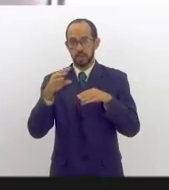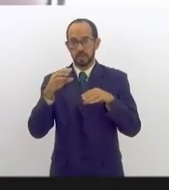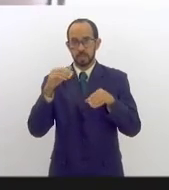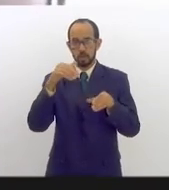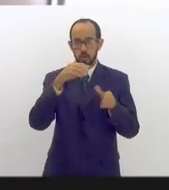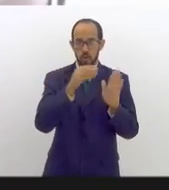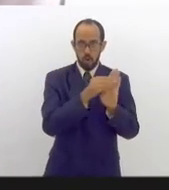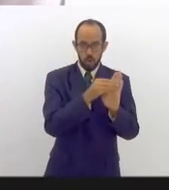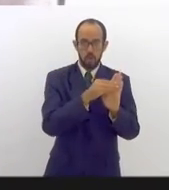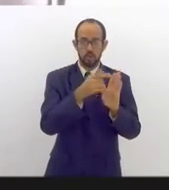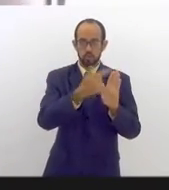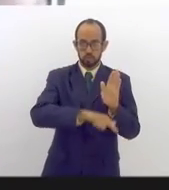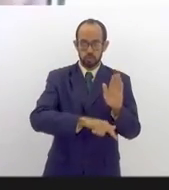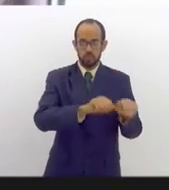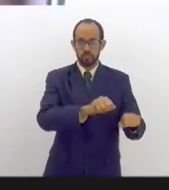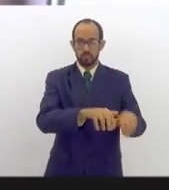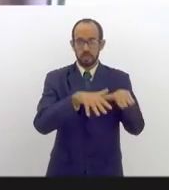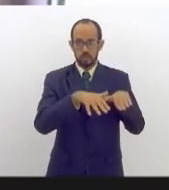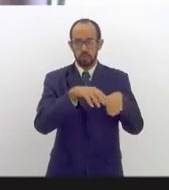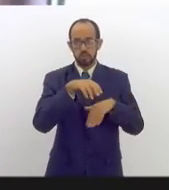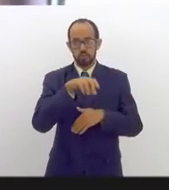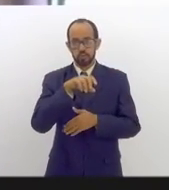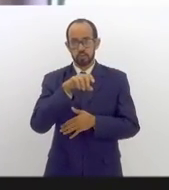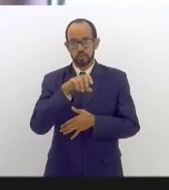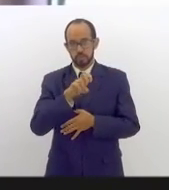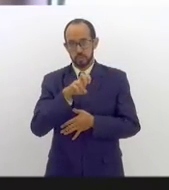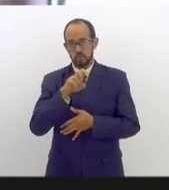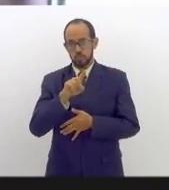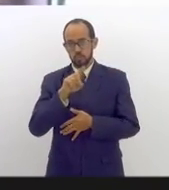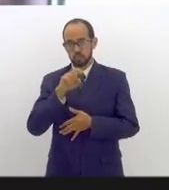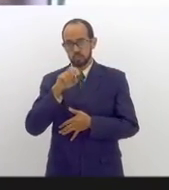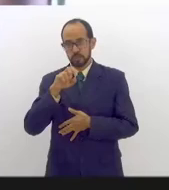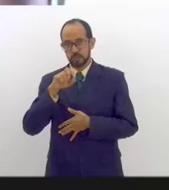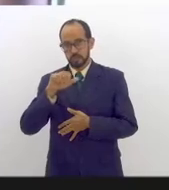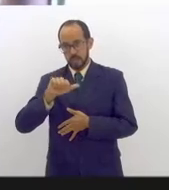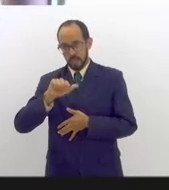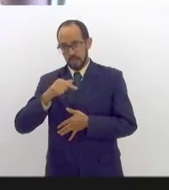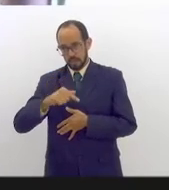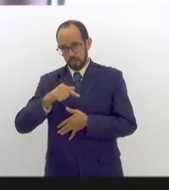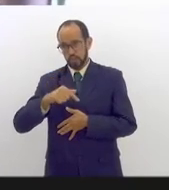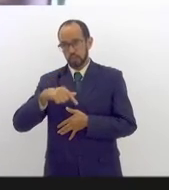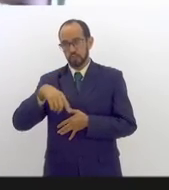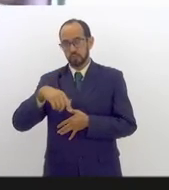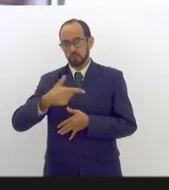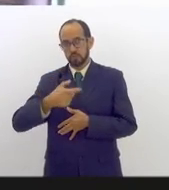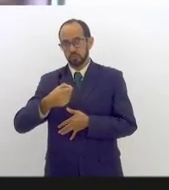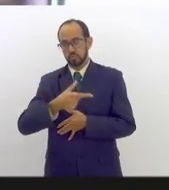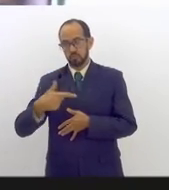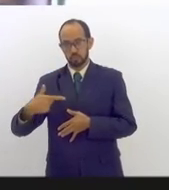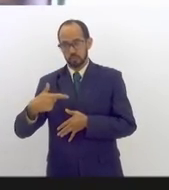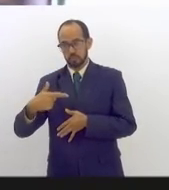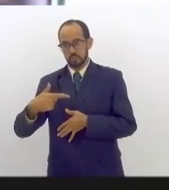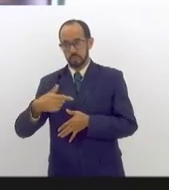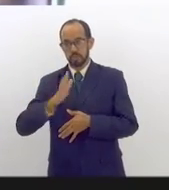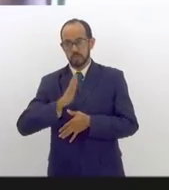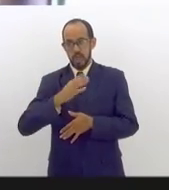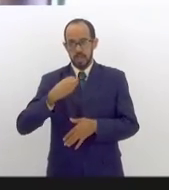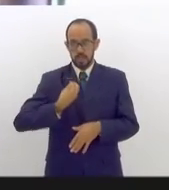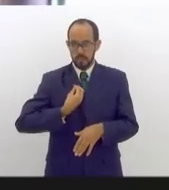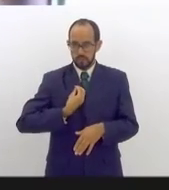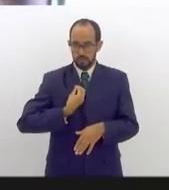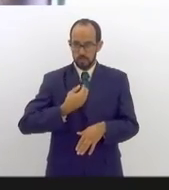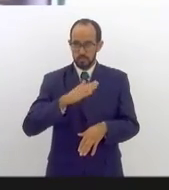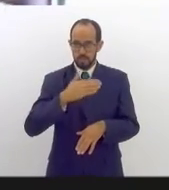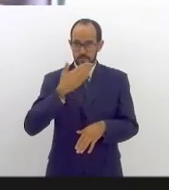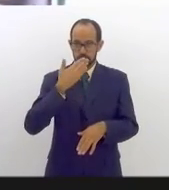do 5741 de 2022, que já esteve em pauta e só saiu a pedido do